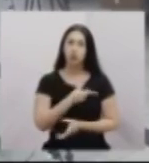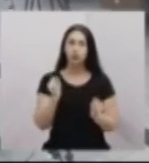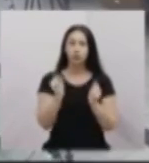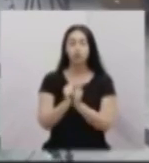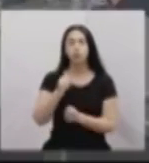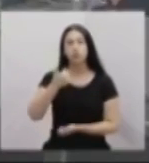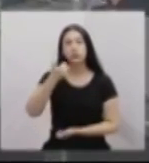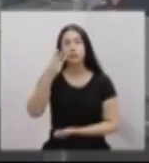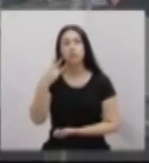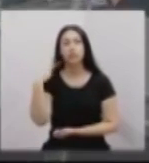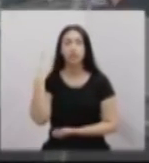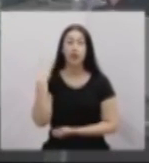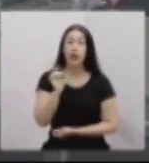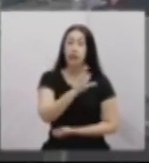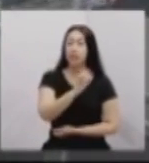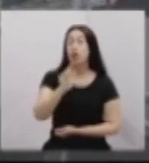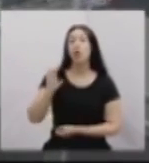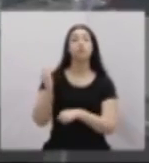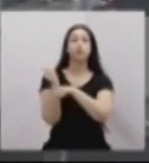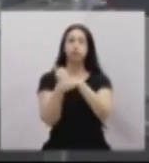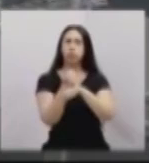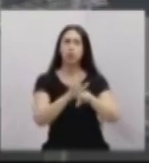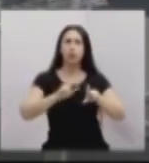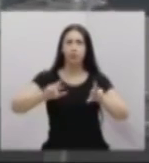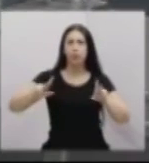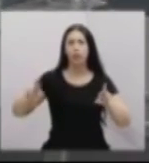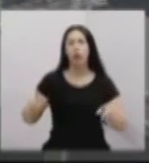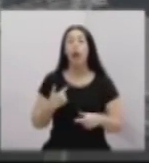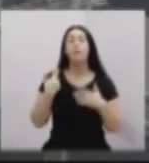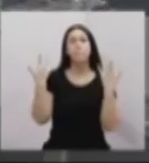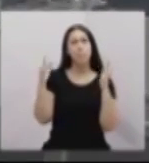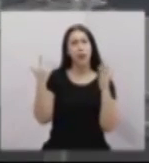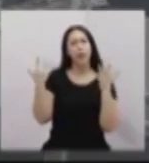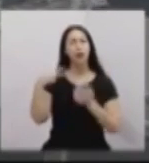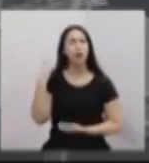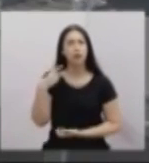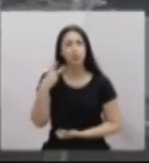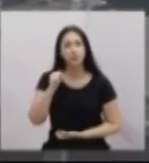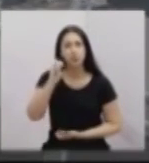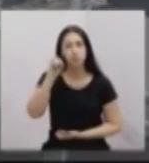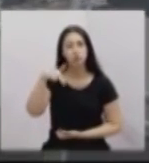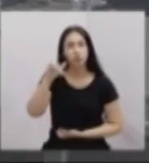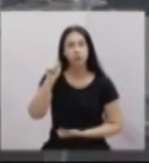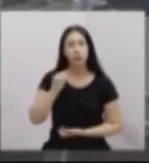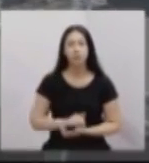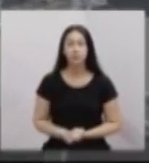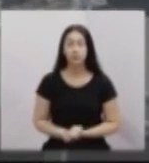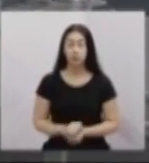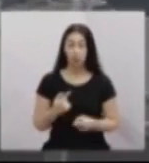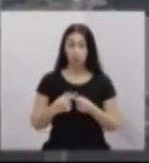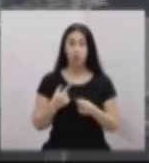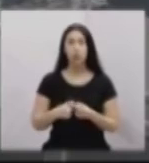técnico, cada um tem as suas habilidades. Eu dou os parabéns à vereadora Sônia Patas, porque tem